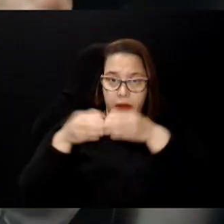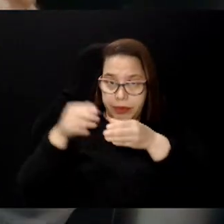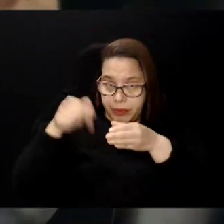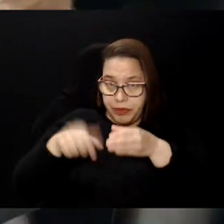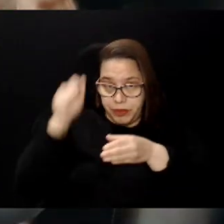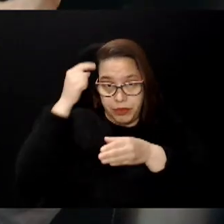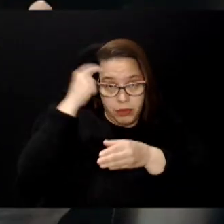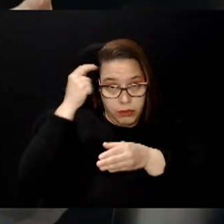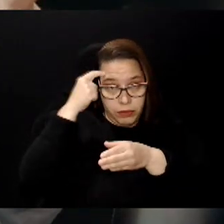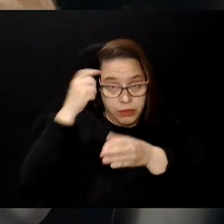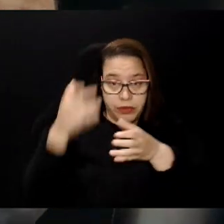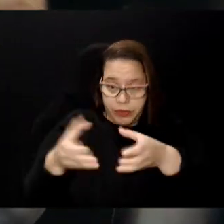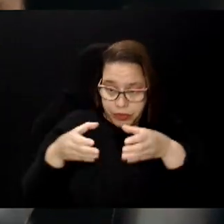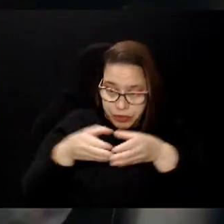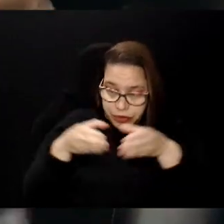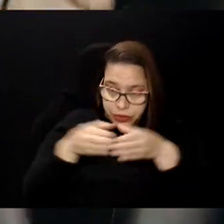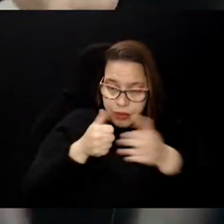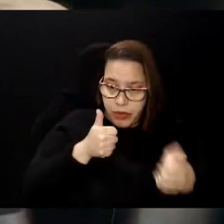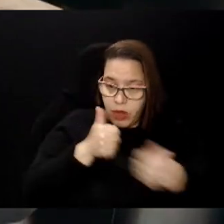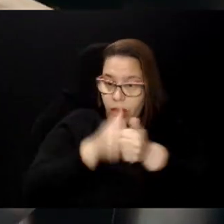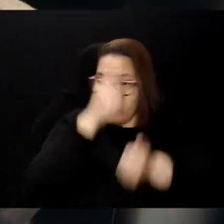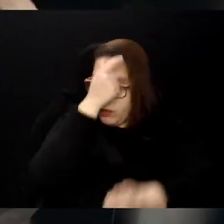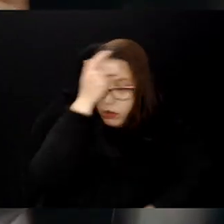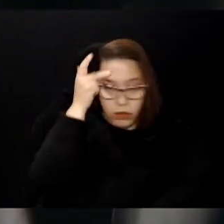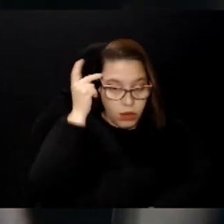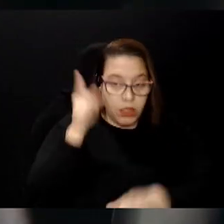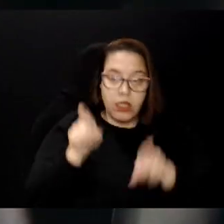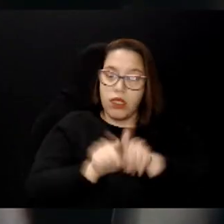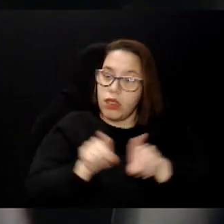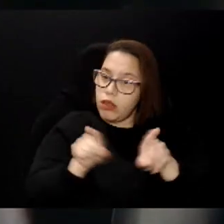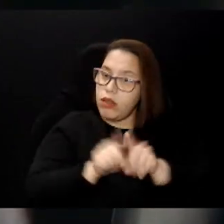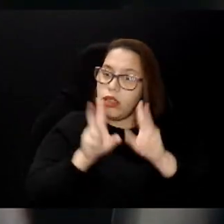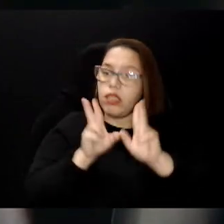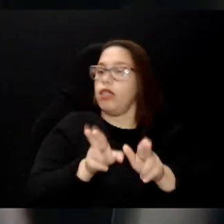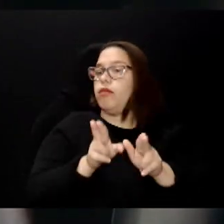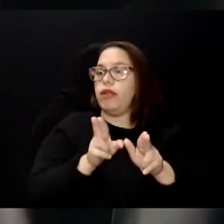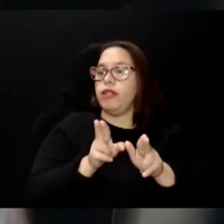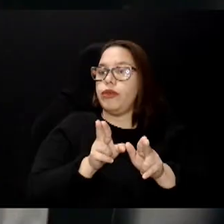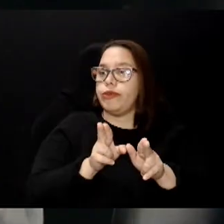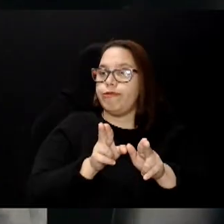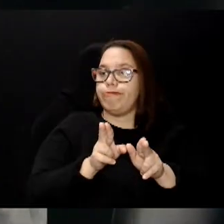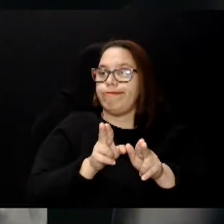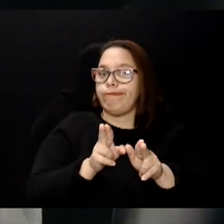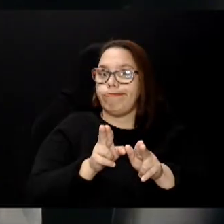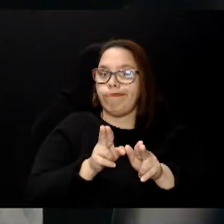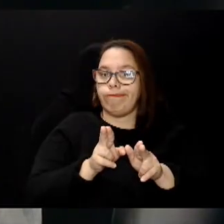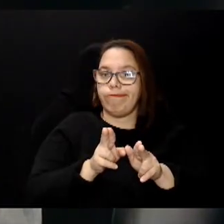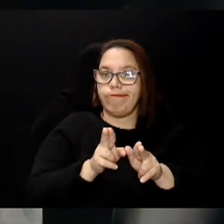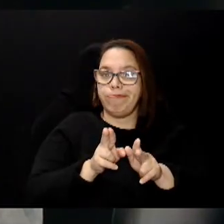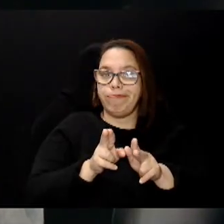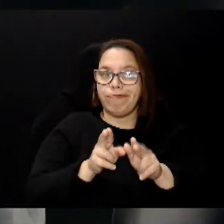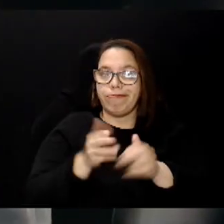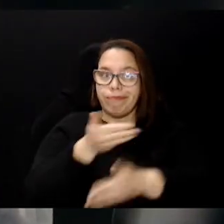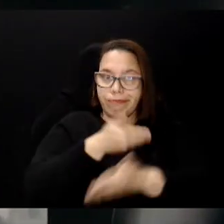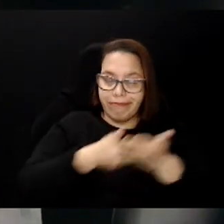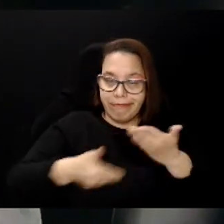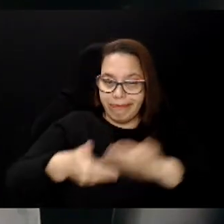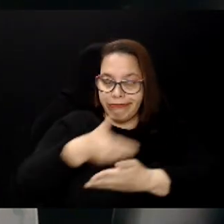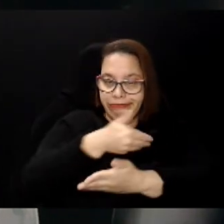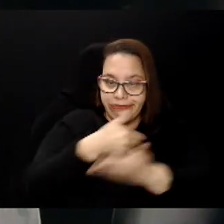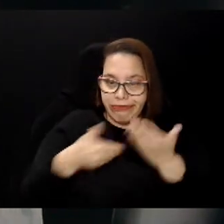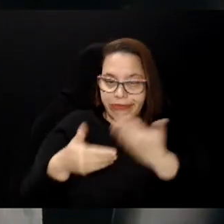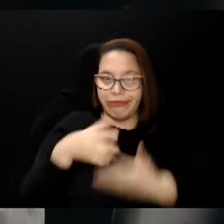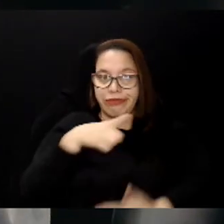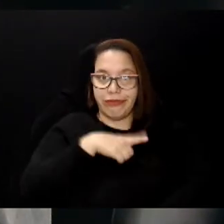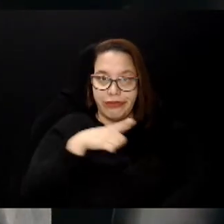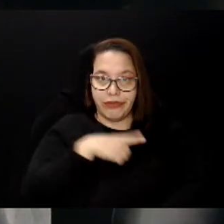ficar perto de pessoas que são da bolha A, porque aí ela acaba se alimentando e tendo esse viés de